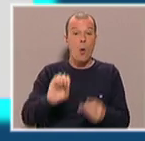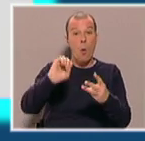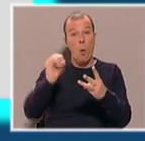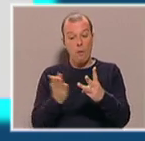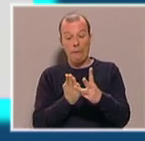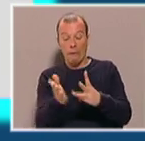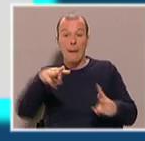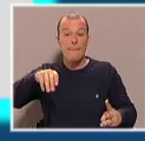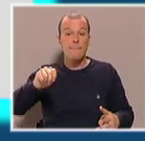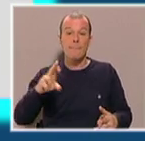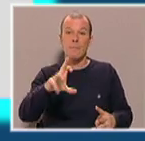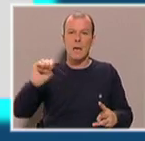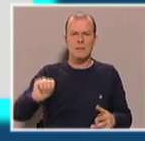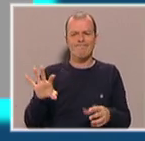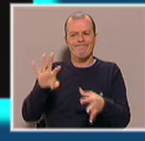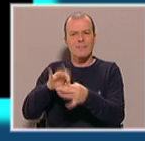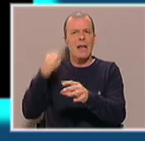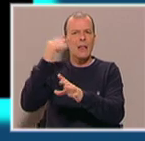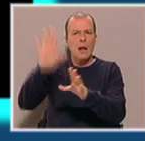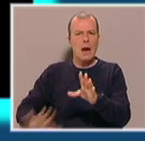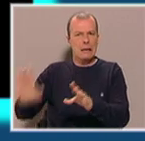MERS, síndrome respiratória do Médio Oriente.